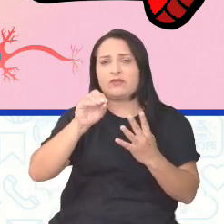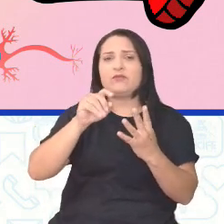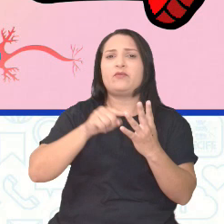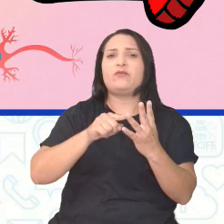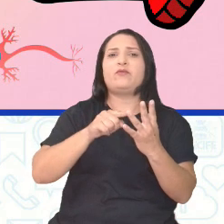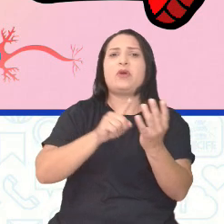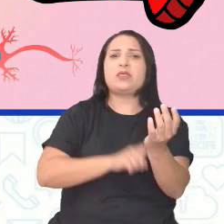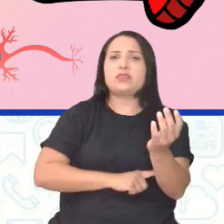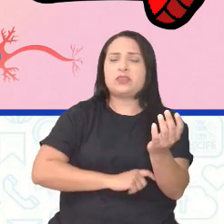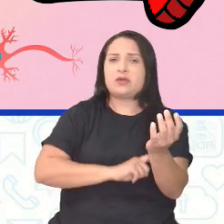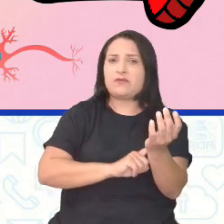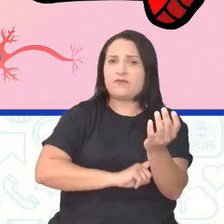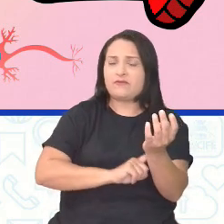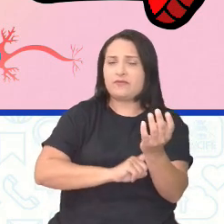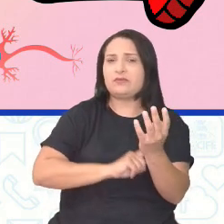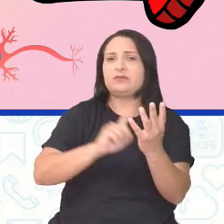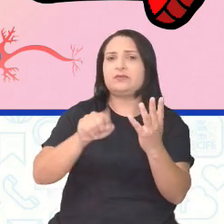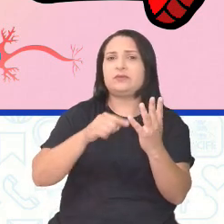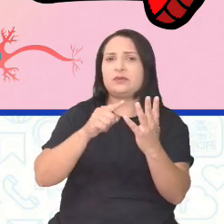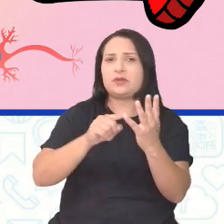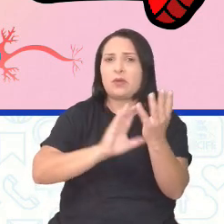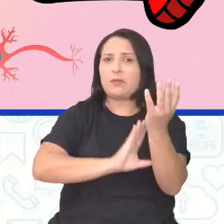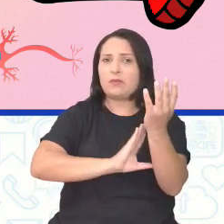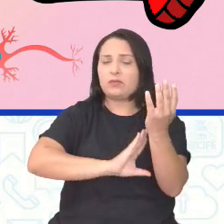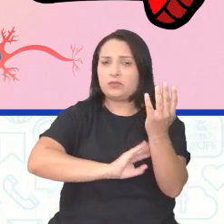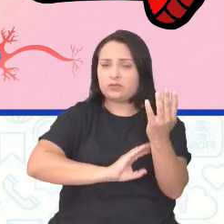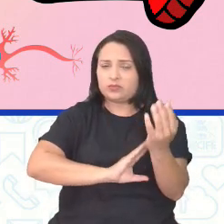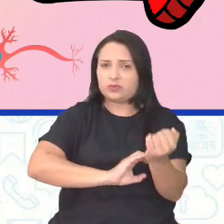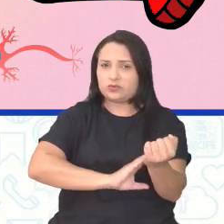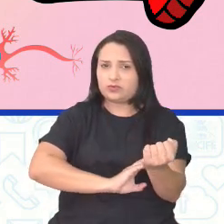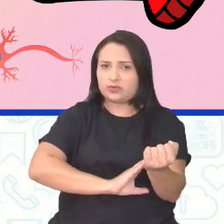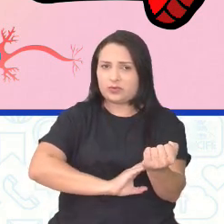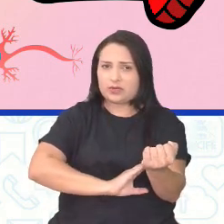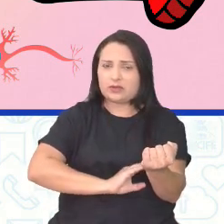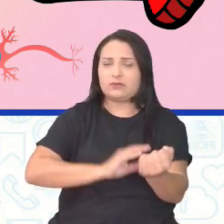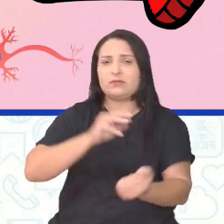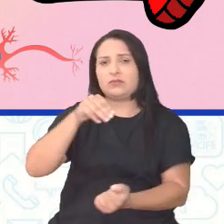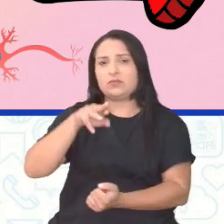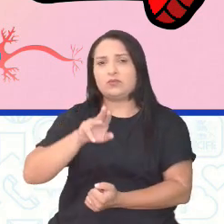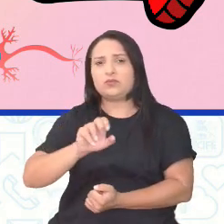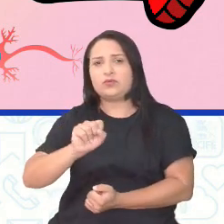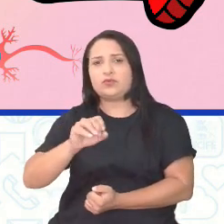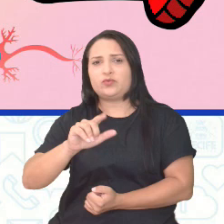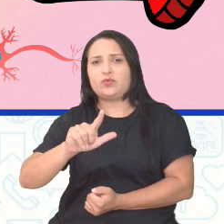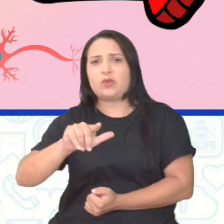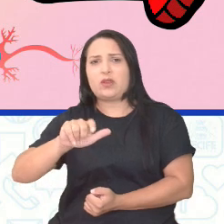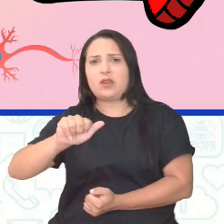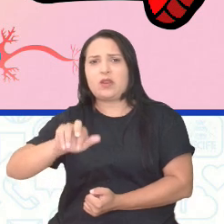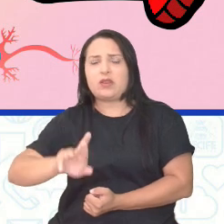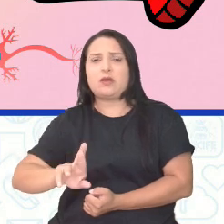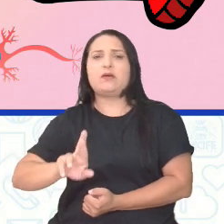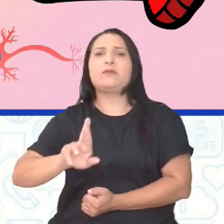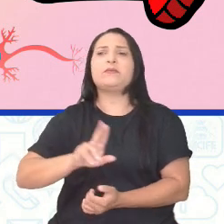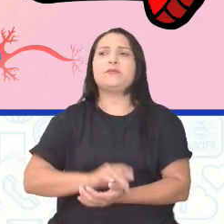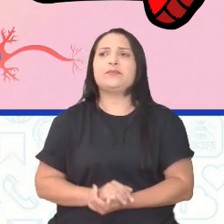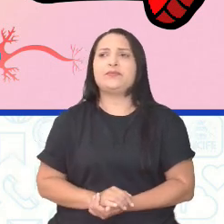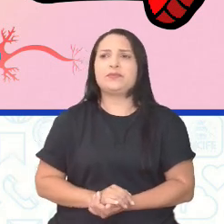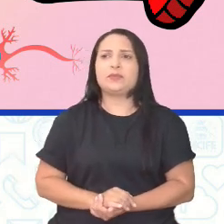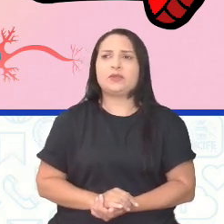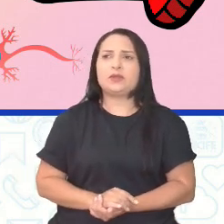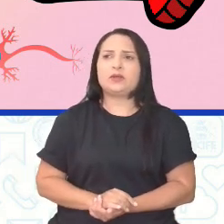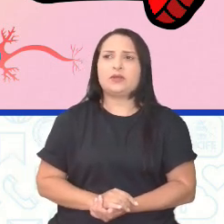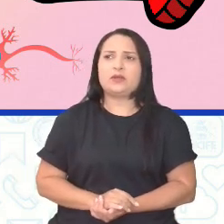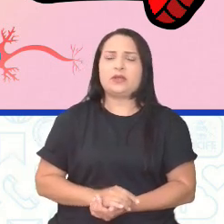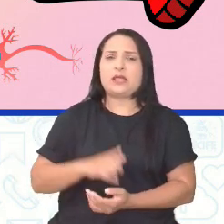e o tecido muscular. Então, ao lado de cada setinha aí com o nome, a gente tem mostrando um tipo de